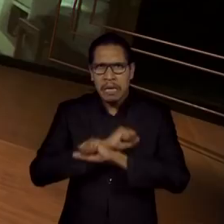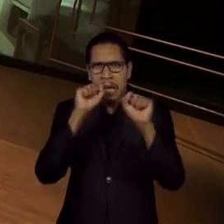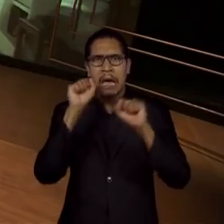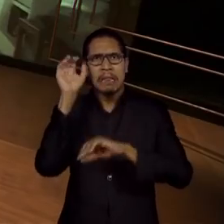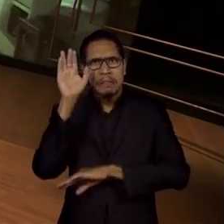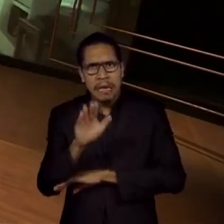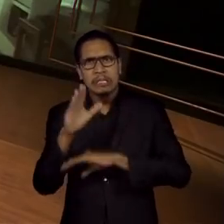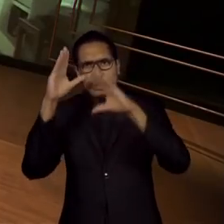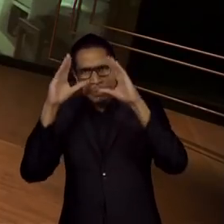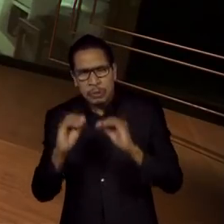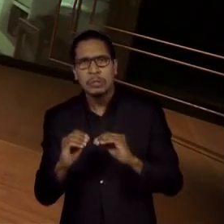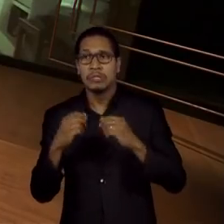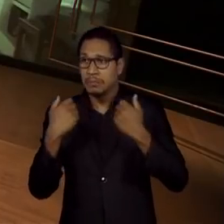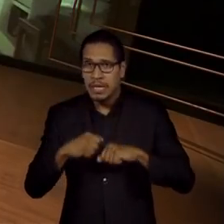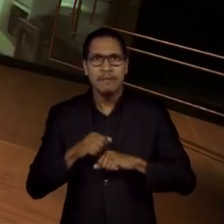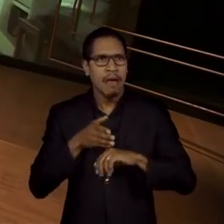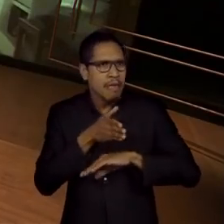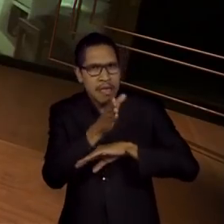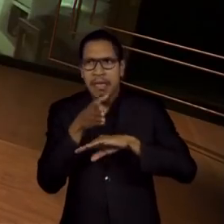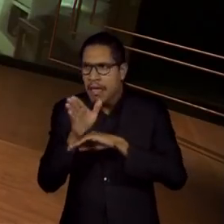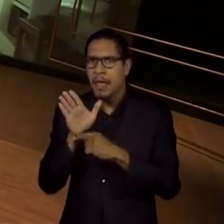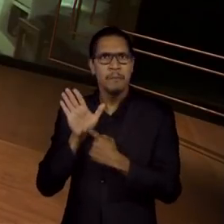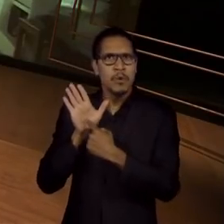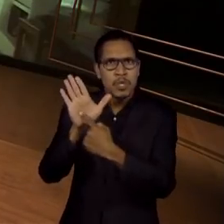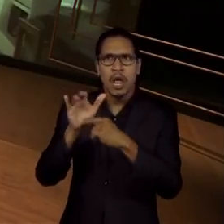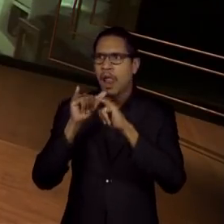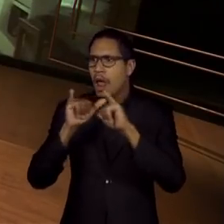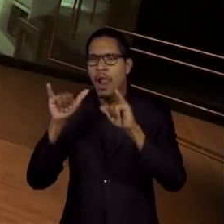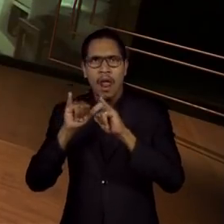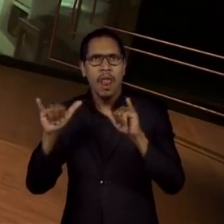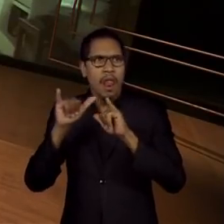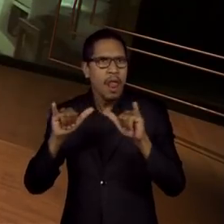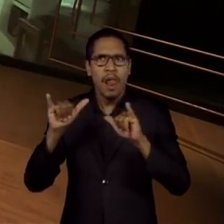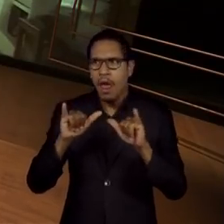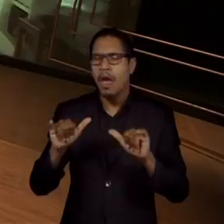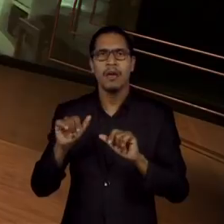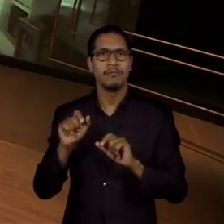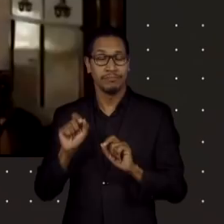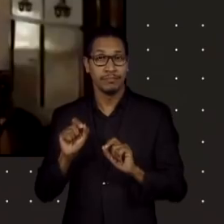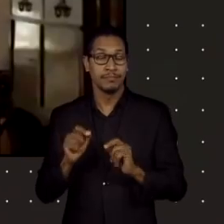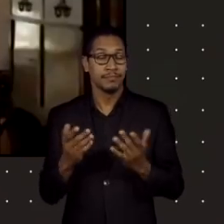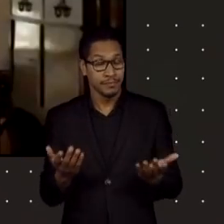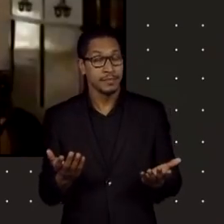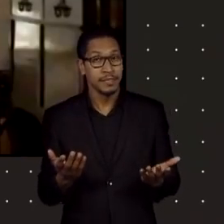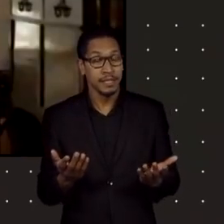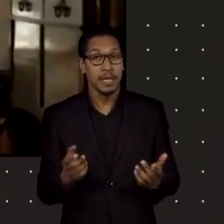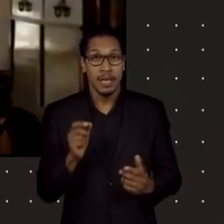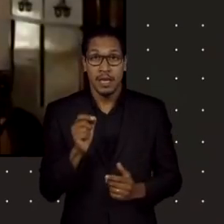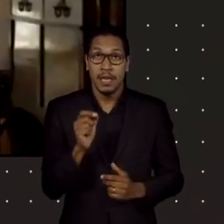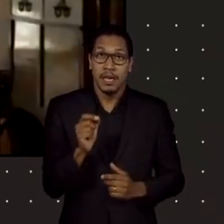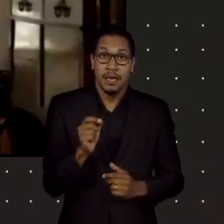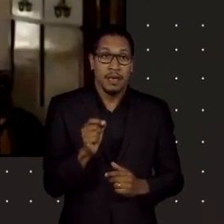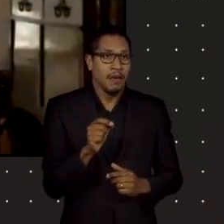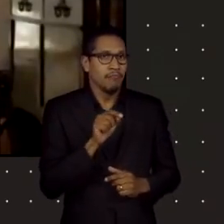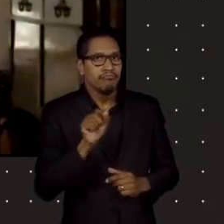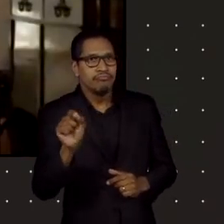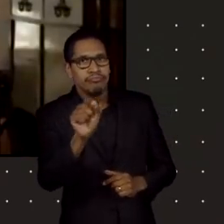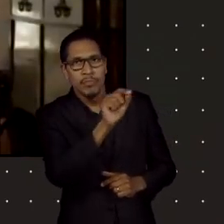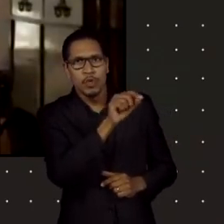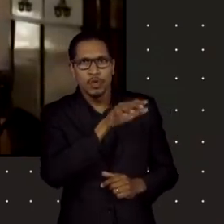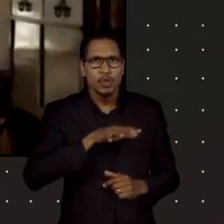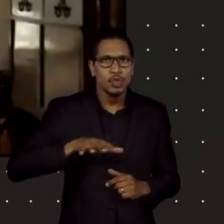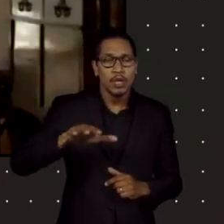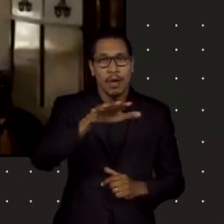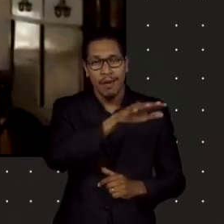nós corríamos para divulgar os discos e tudo, e sempre com muito má vontade. E a